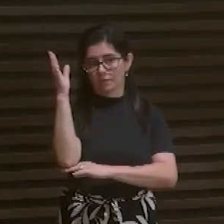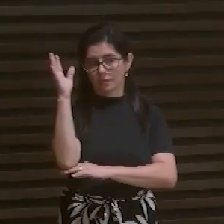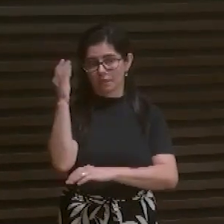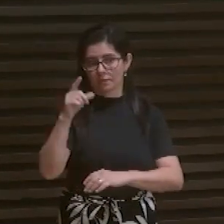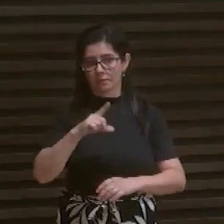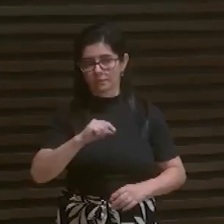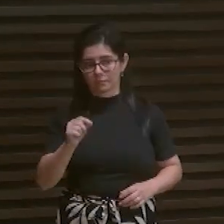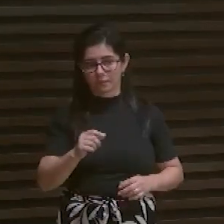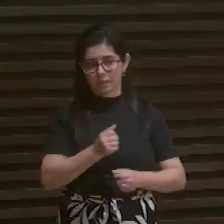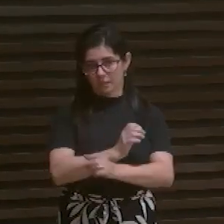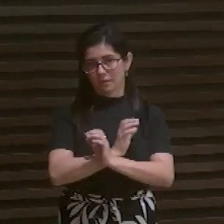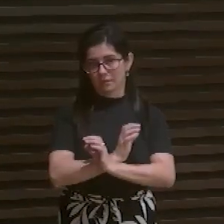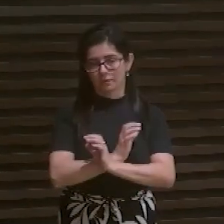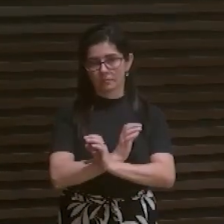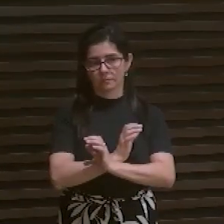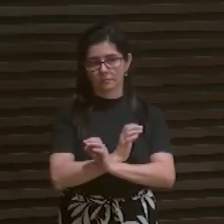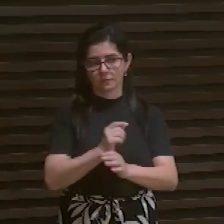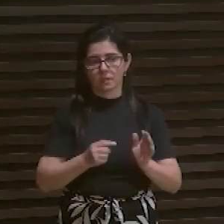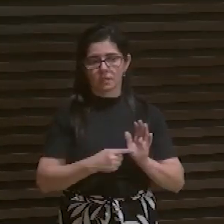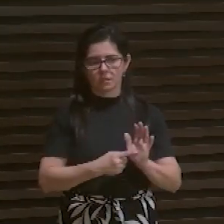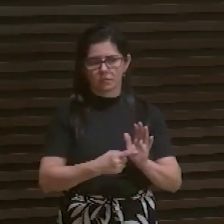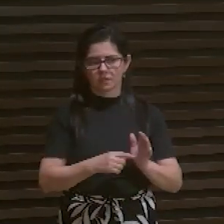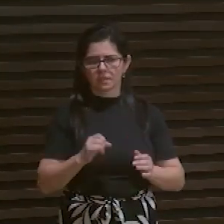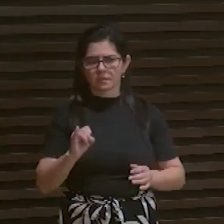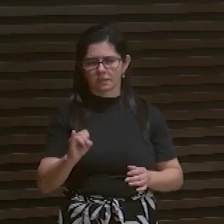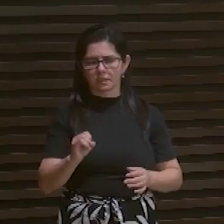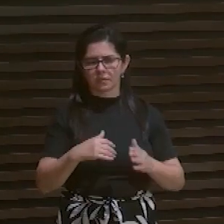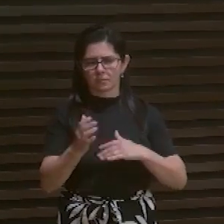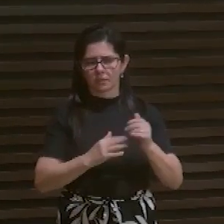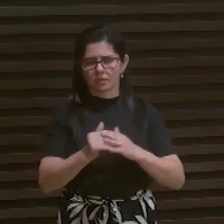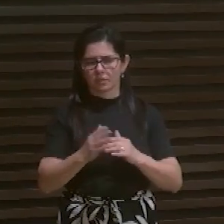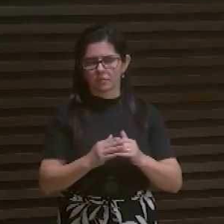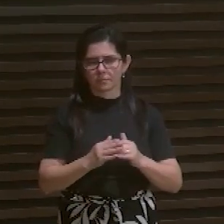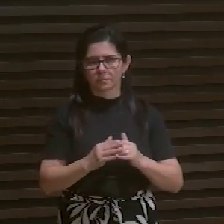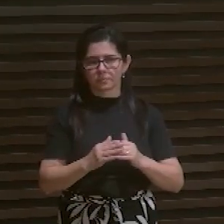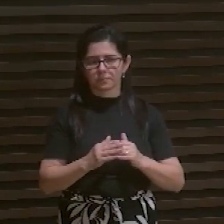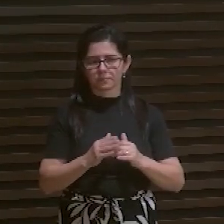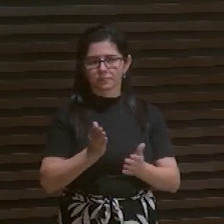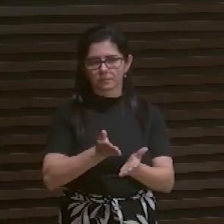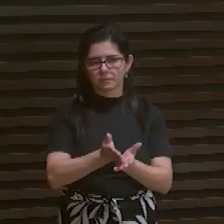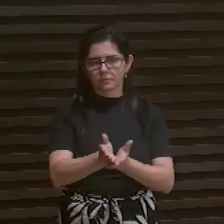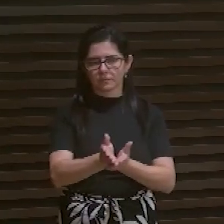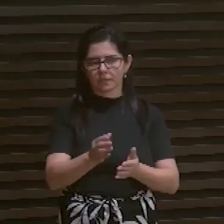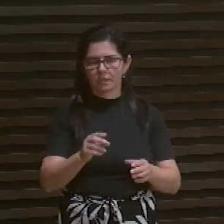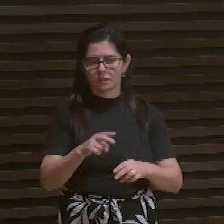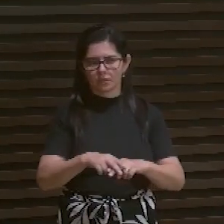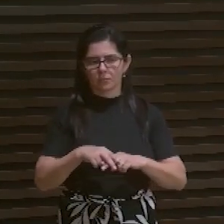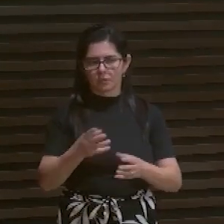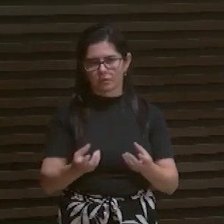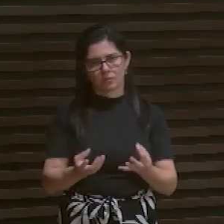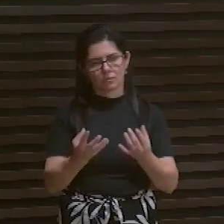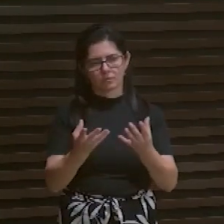sobreviver ao fogo ou não. Porque madeira, feno ou palha, se você colocar fogo, elas são consumidas.